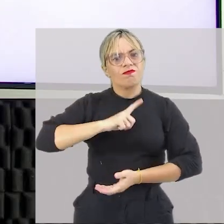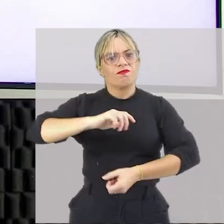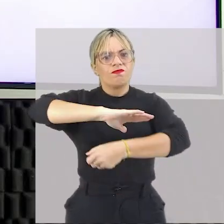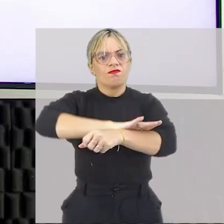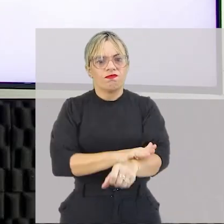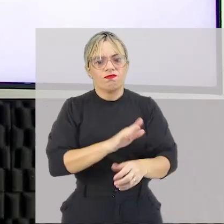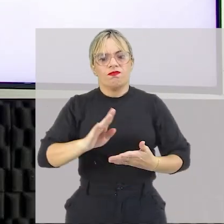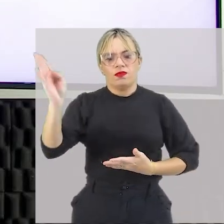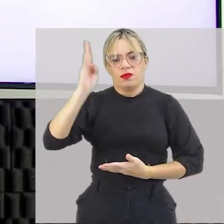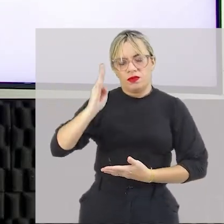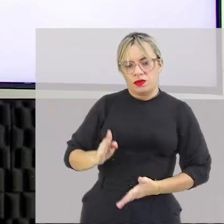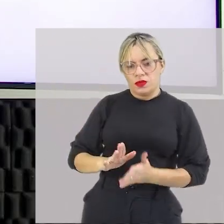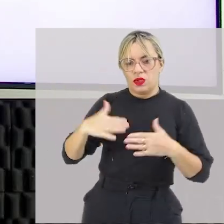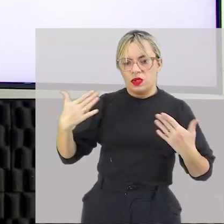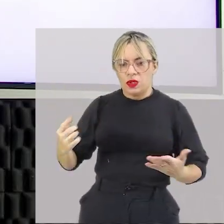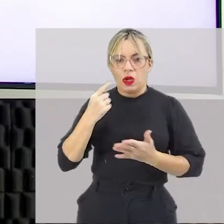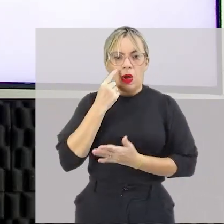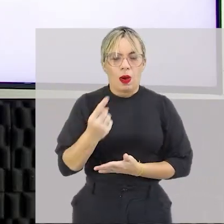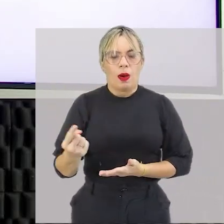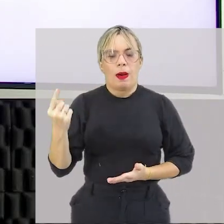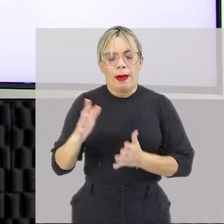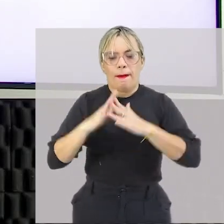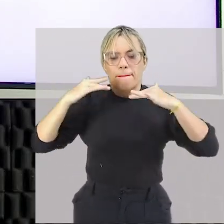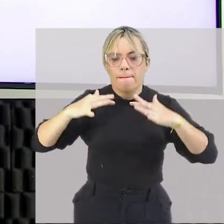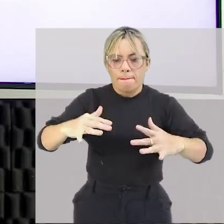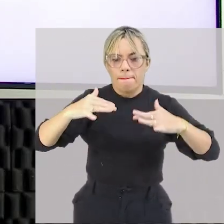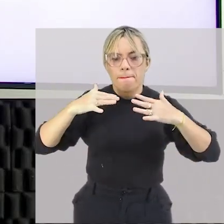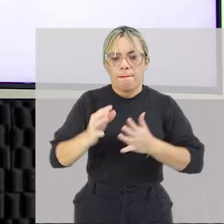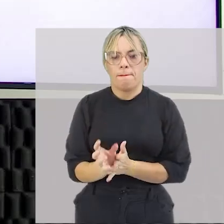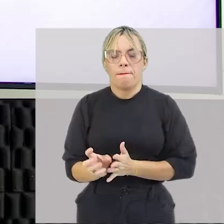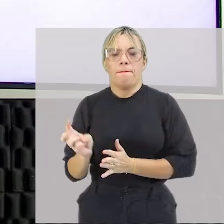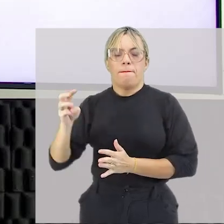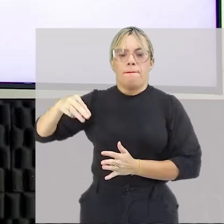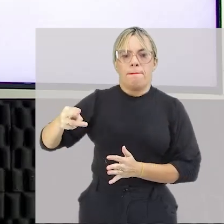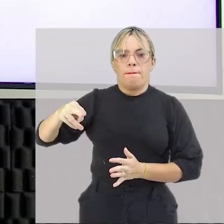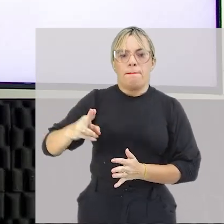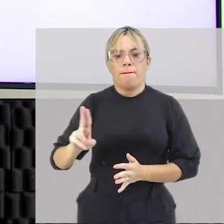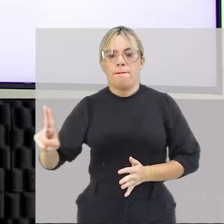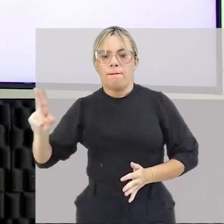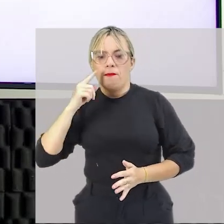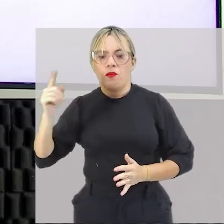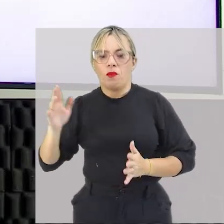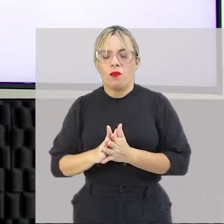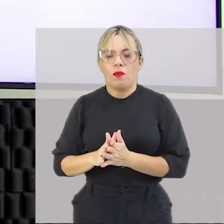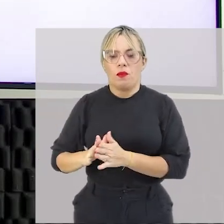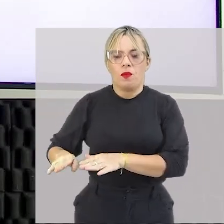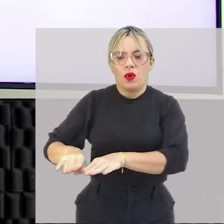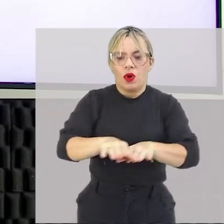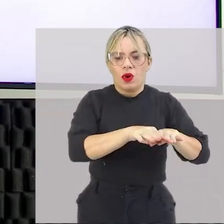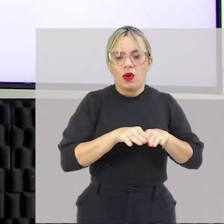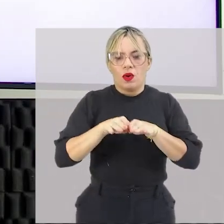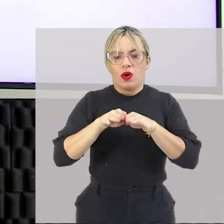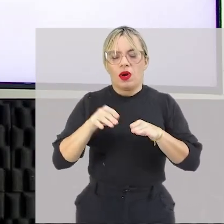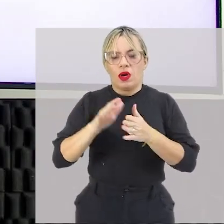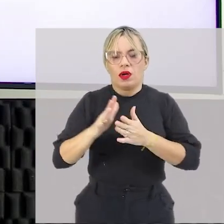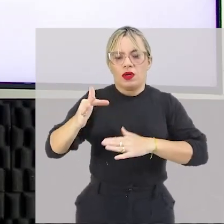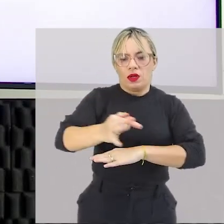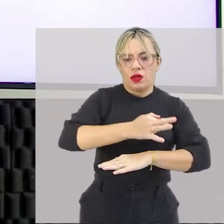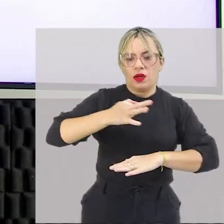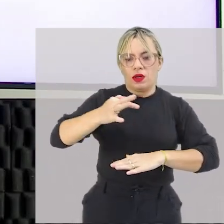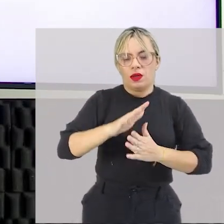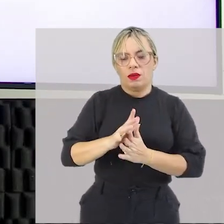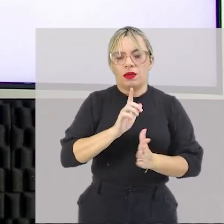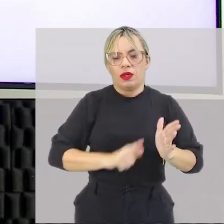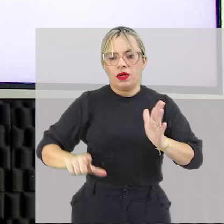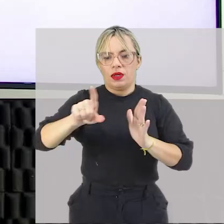Brasil. Visto que, aos olhos desse movimento, o MNU, a igualdade formal assegurada pela lei entre